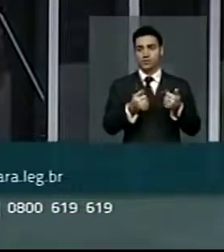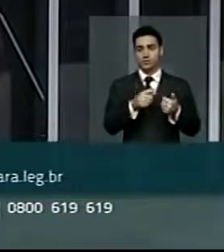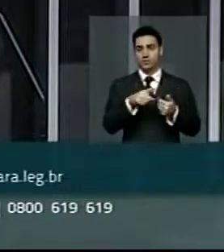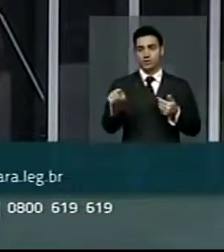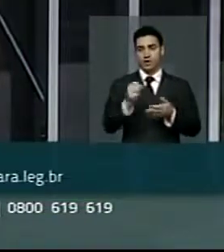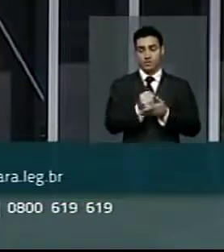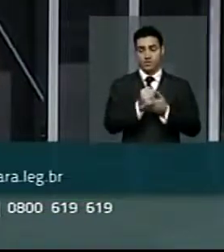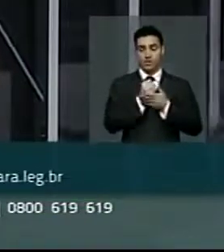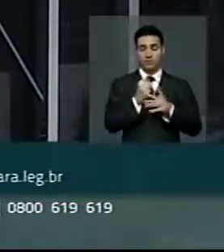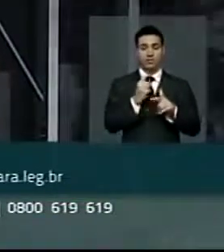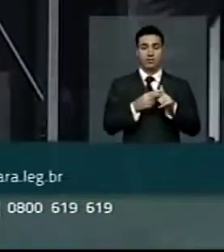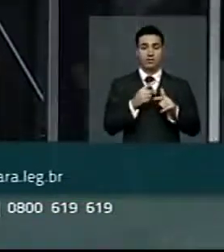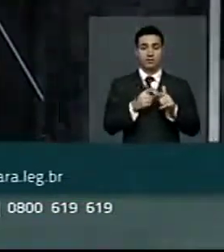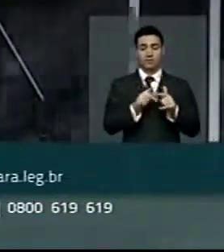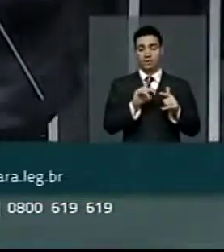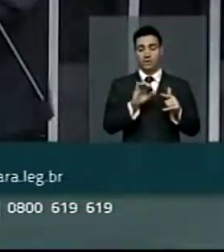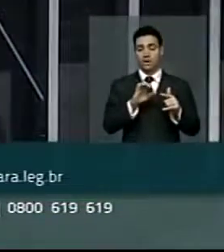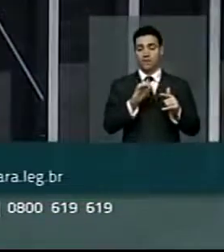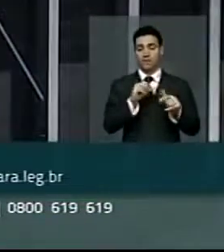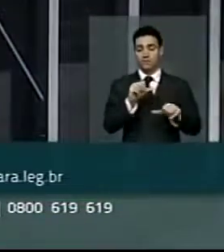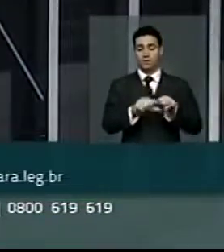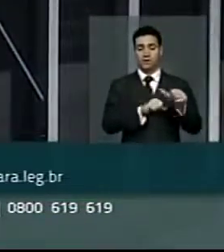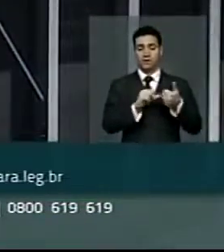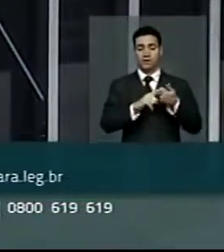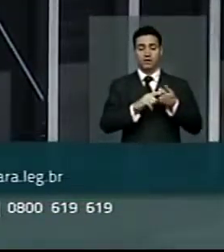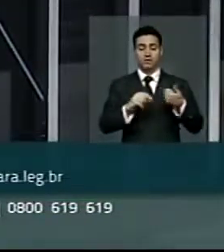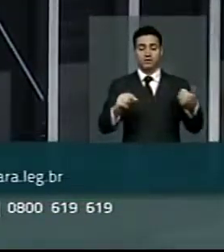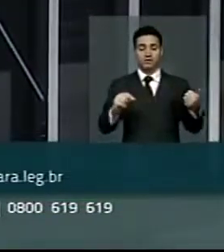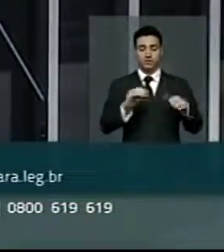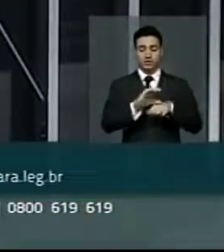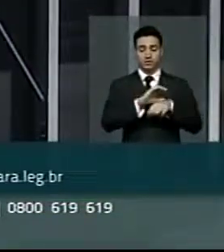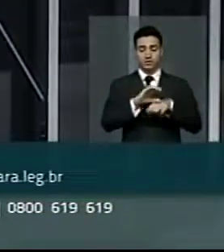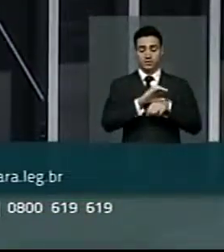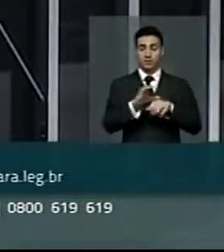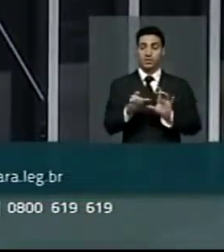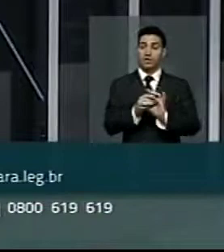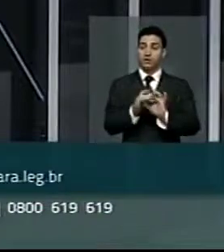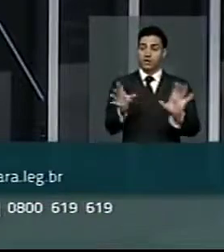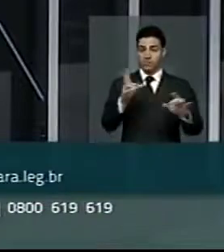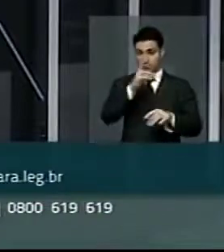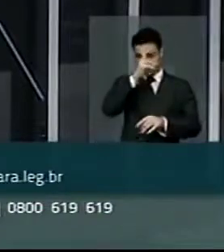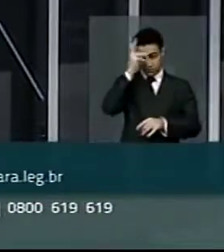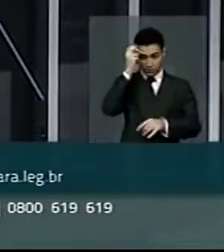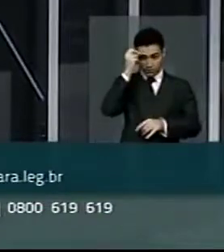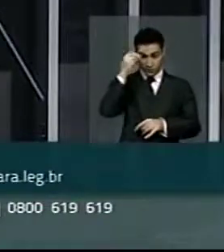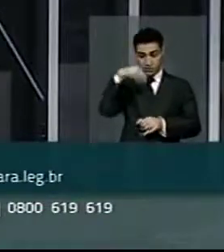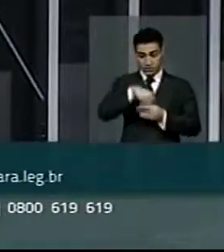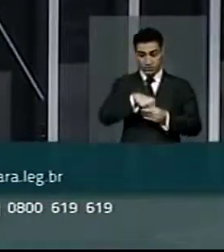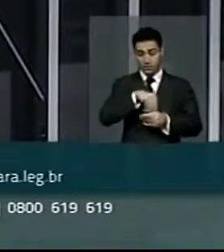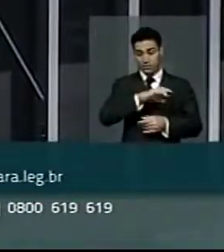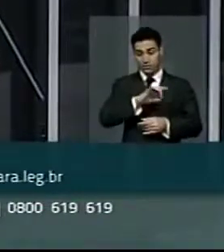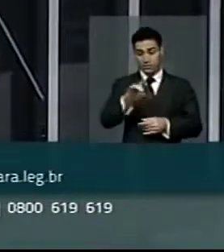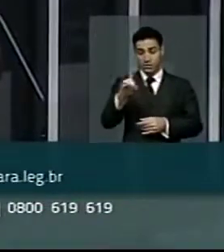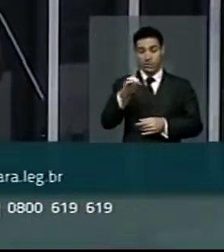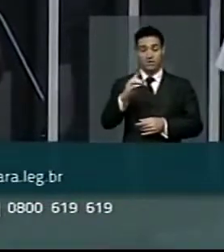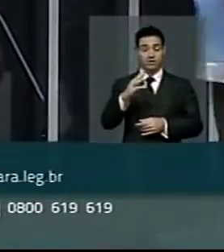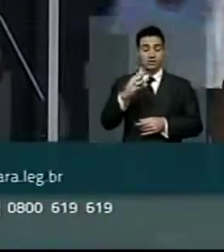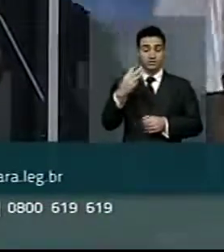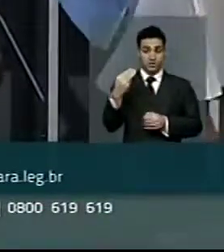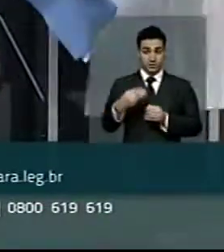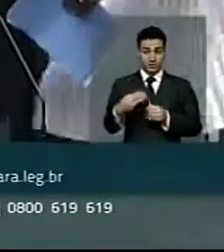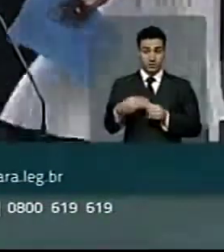visa alterar o artigo da Constituição e permitir que os prefeitos possam, no âmbito do seu município,